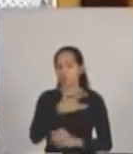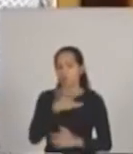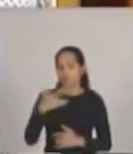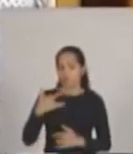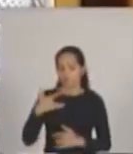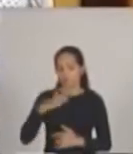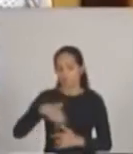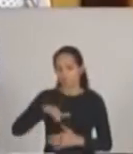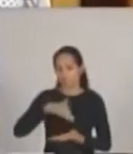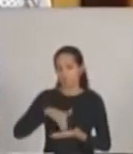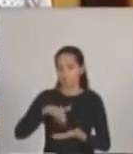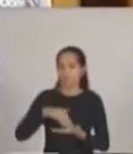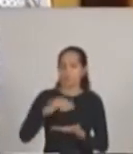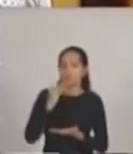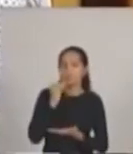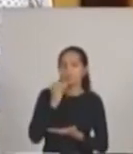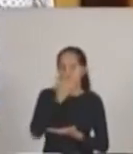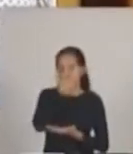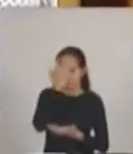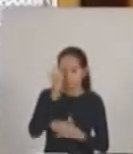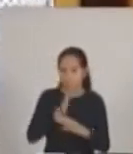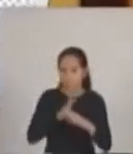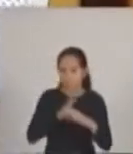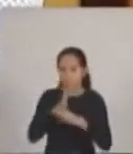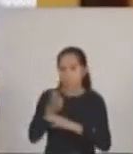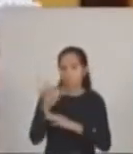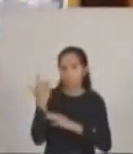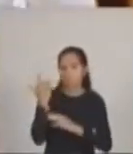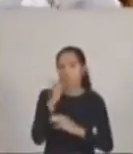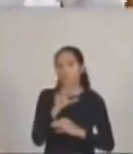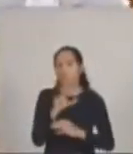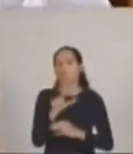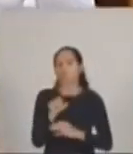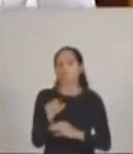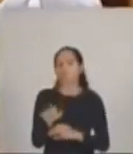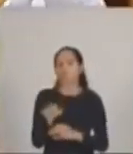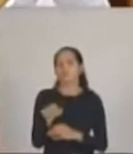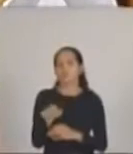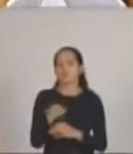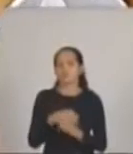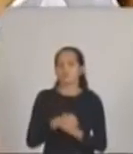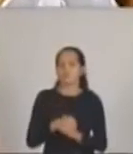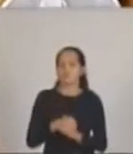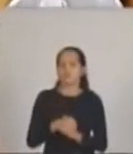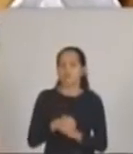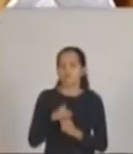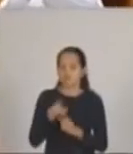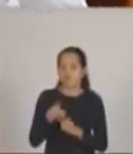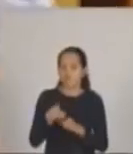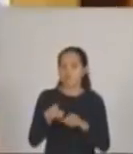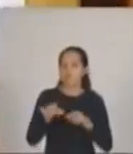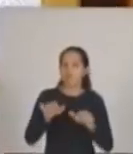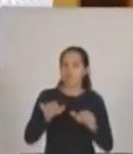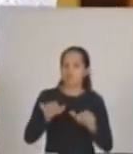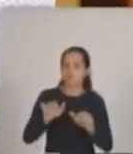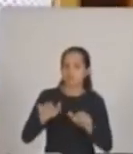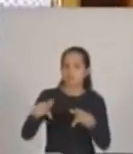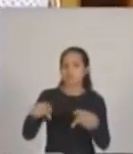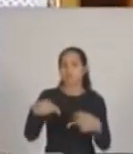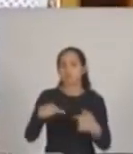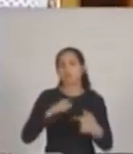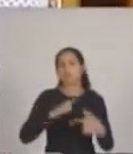tentar com que as pessoas tenham pelo menos o acesso a esse serviço, que já tem